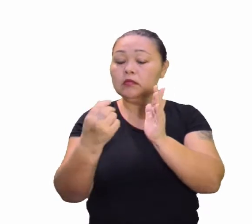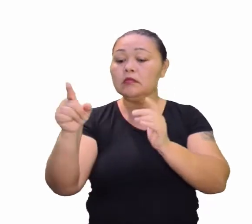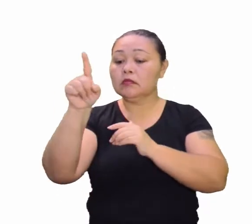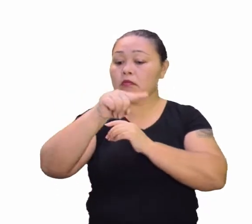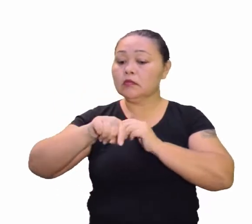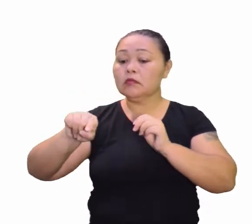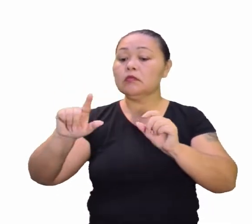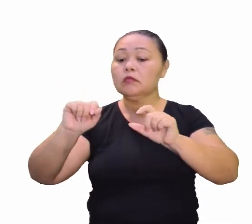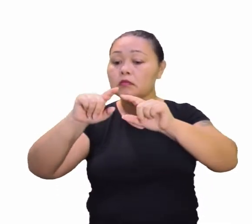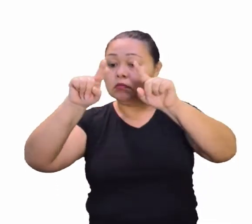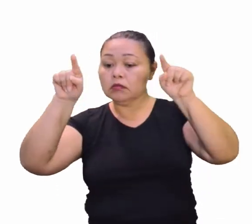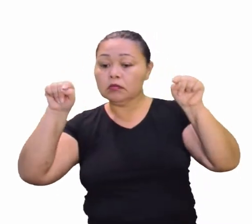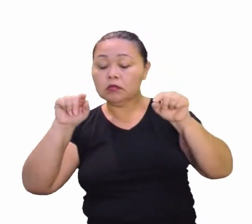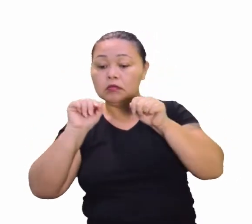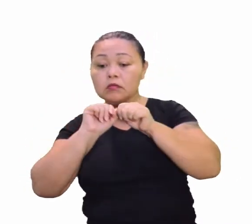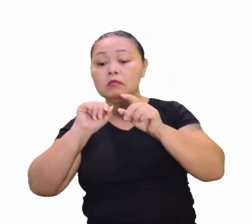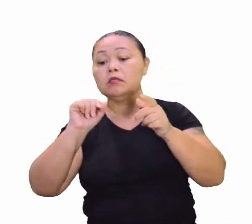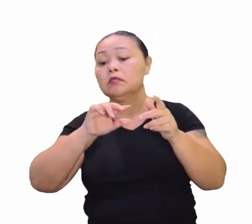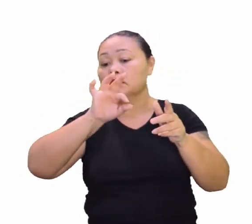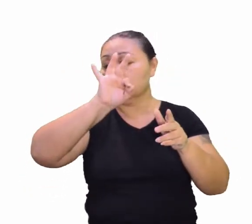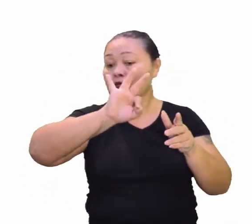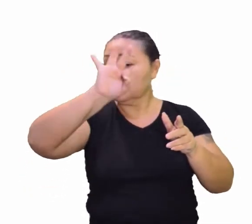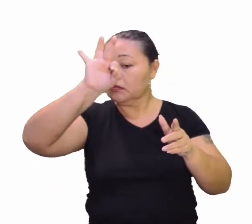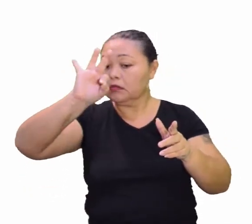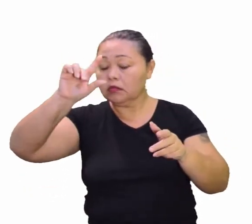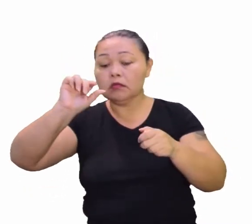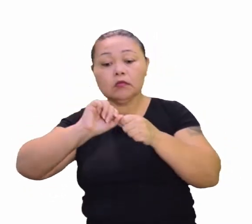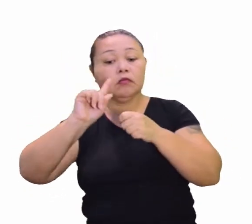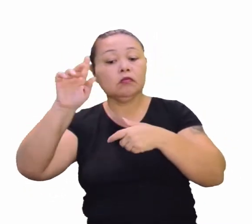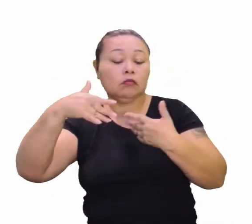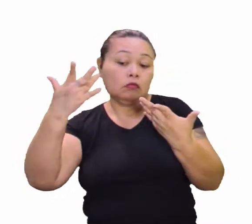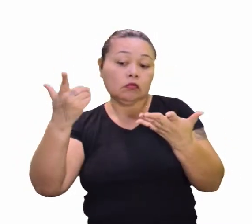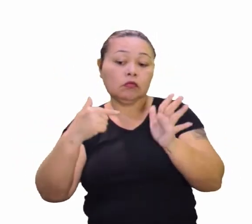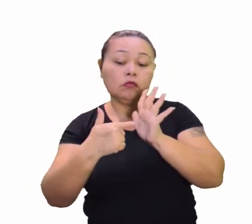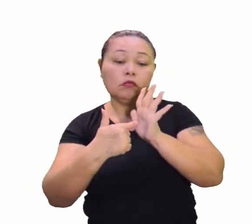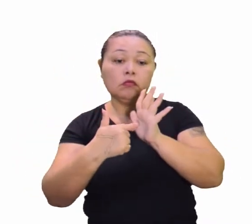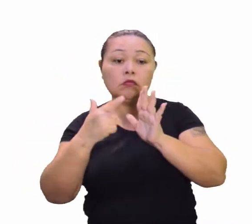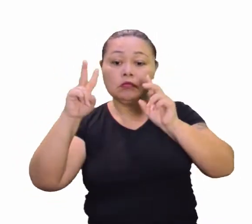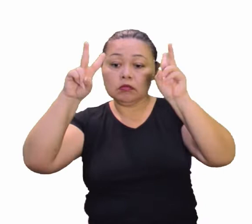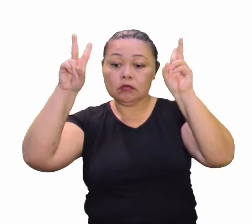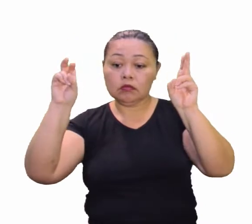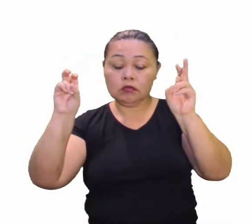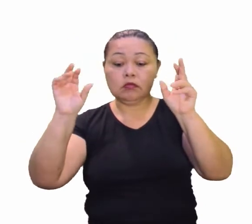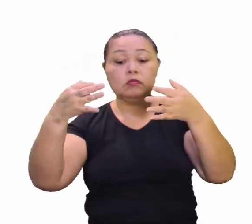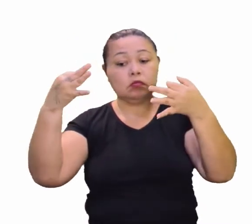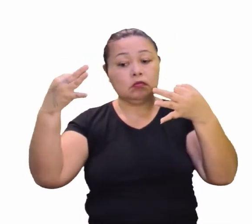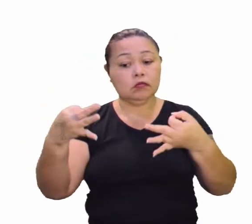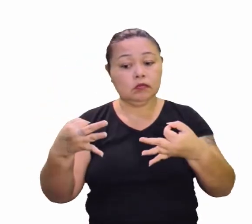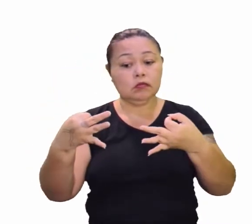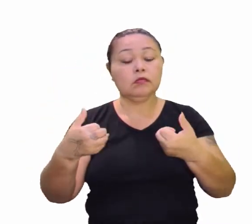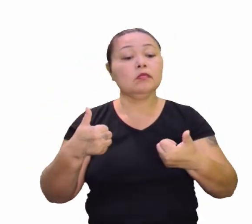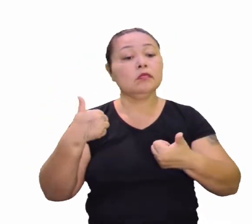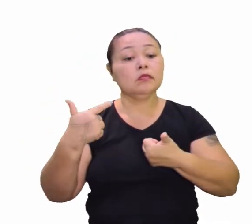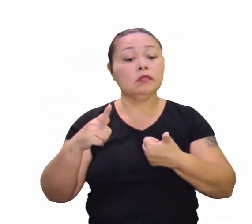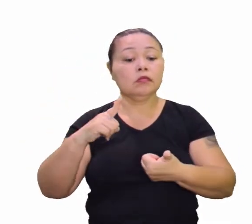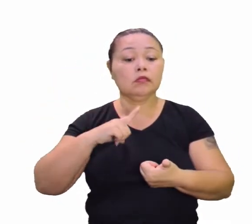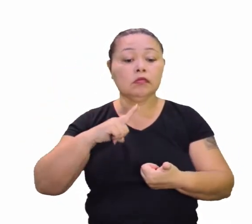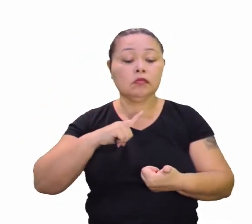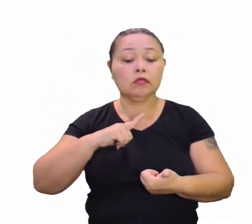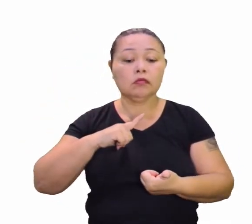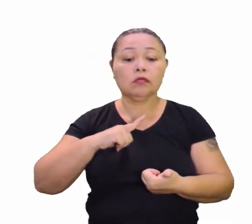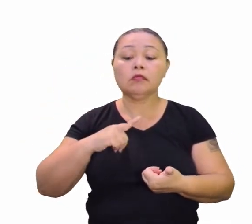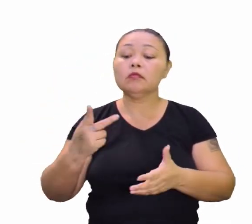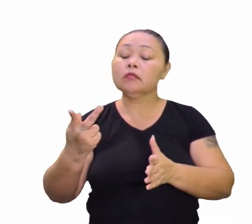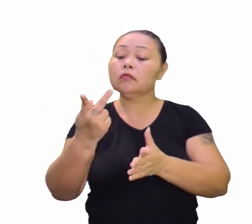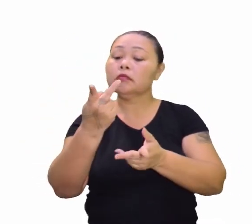do gráfico, título do infográfico, enfim. Dependendo do que seja, ele tem que olhar o título. Perfeito. Beleza? Então a gente tem um gráfico